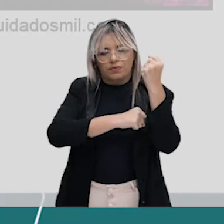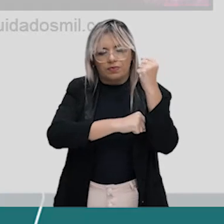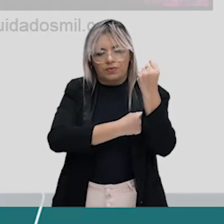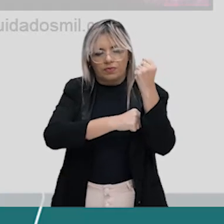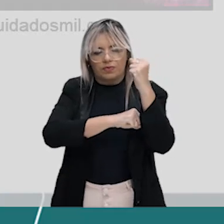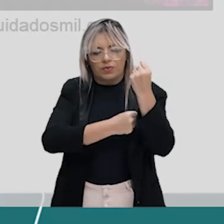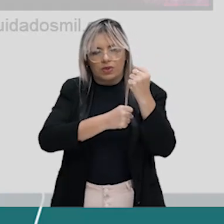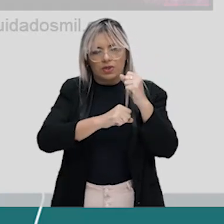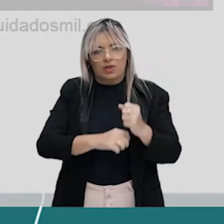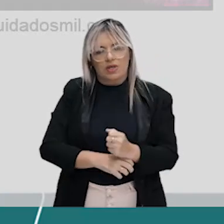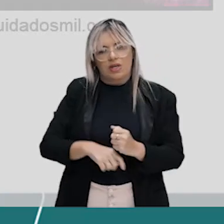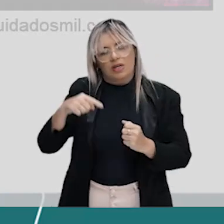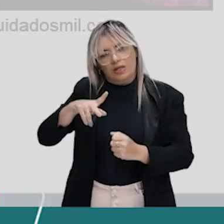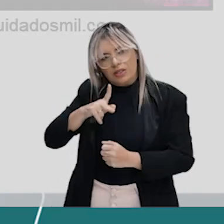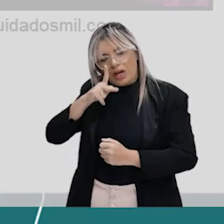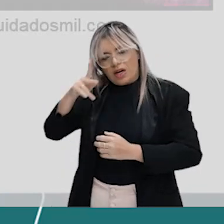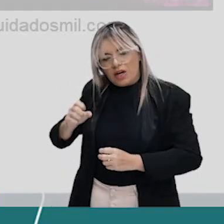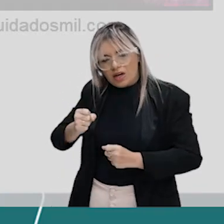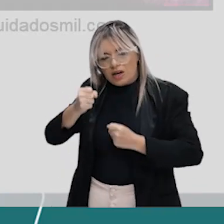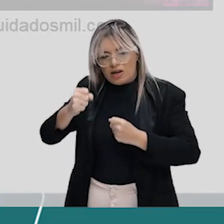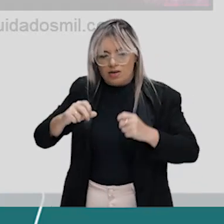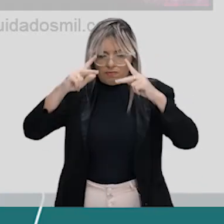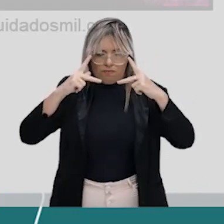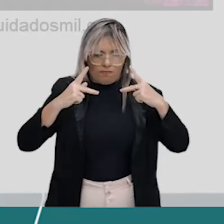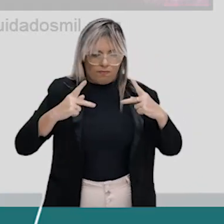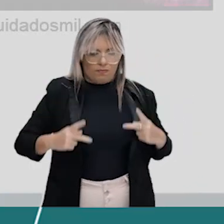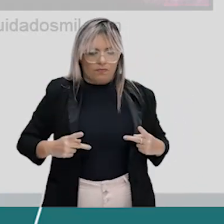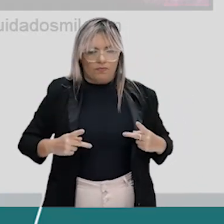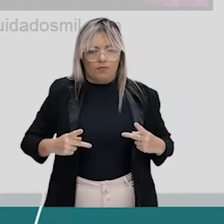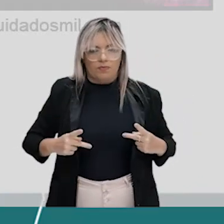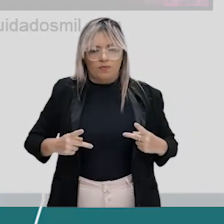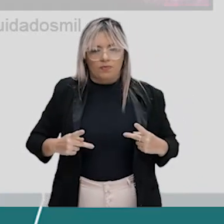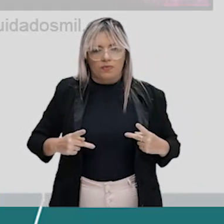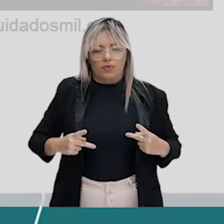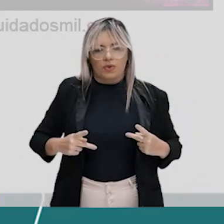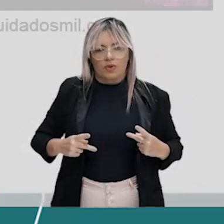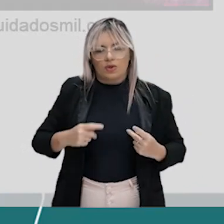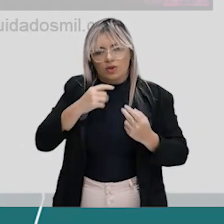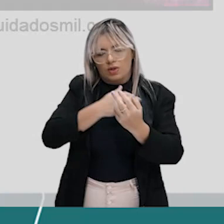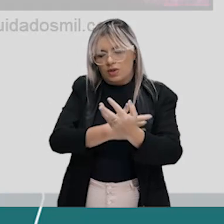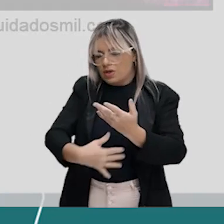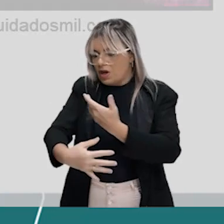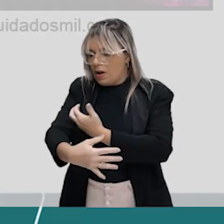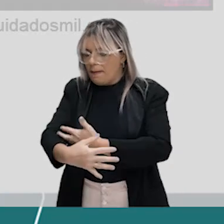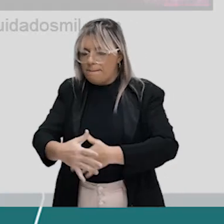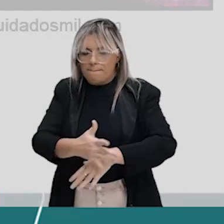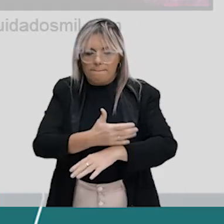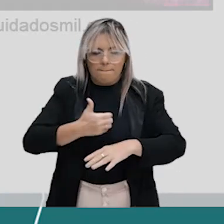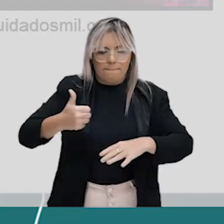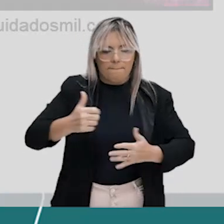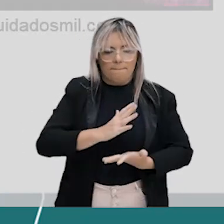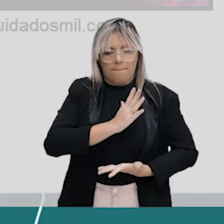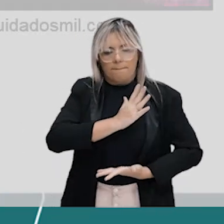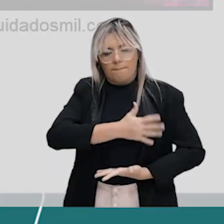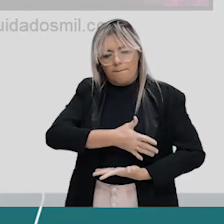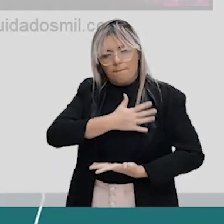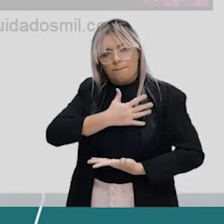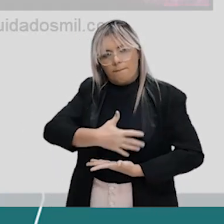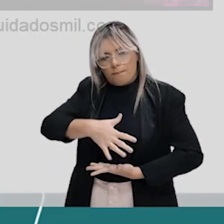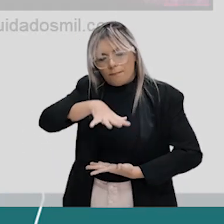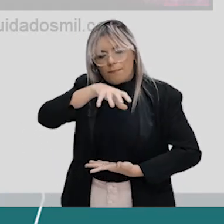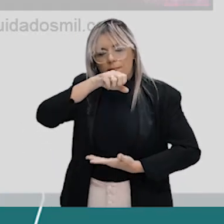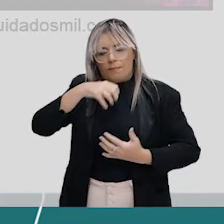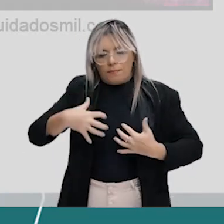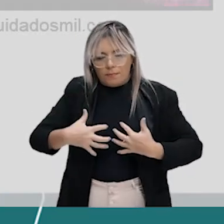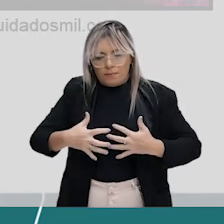na resistência, na postura, melhora a circulação de sangue, frequência cardíaca e